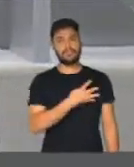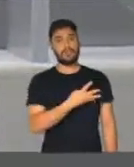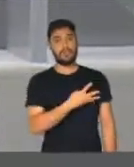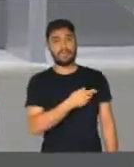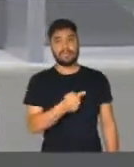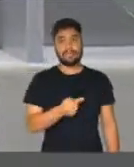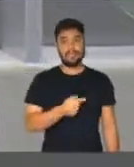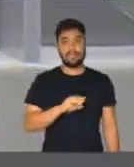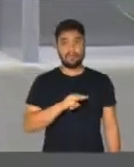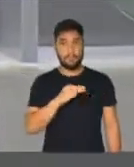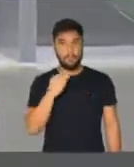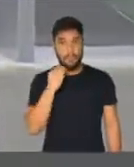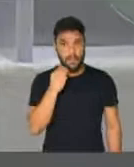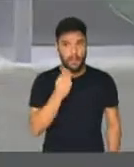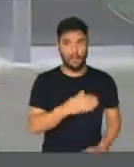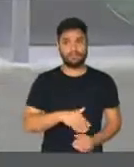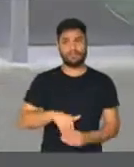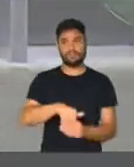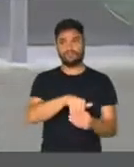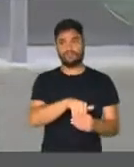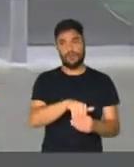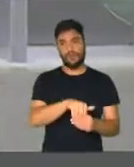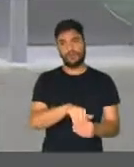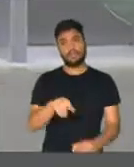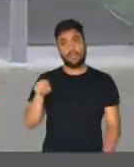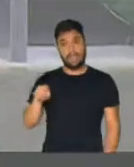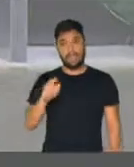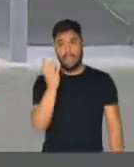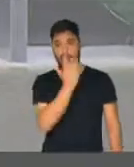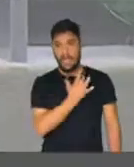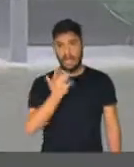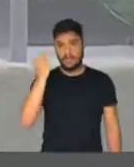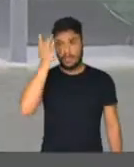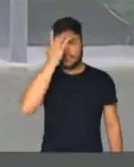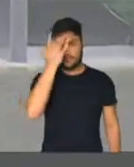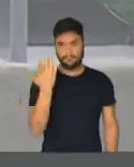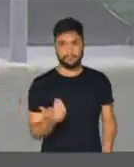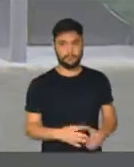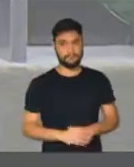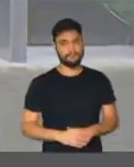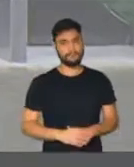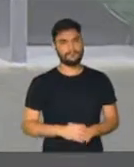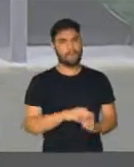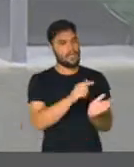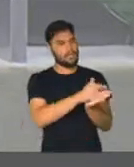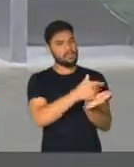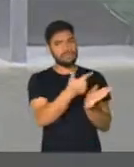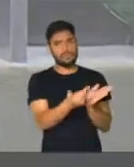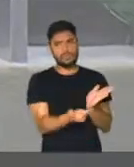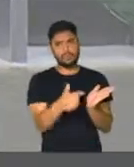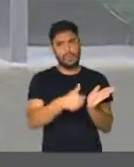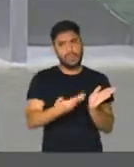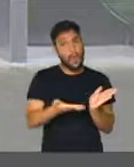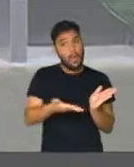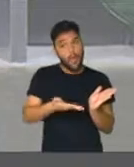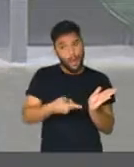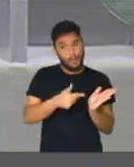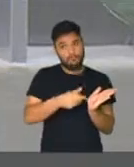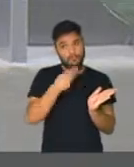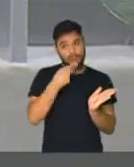47 milhões de votos, que é Fernando Haddad. Os jornais, nos dias de